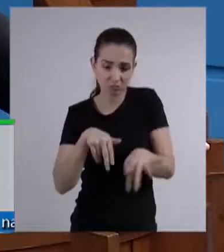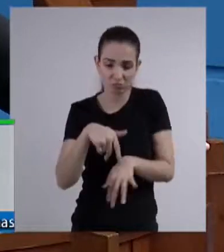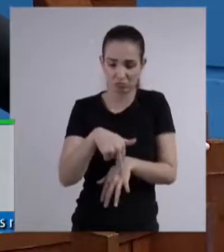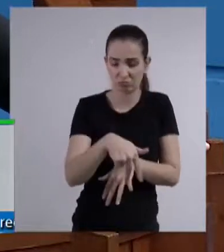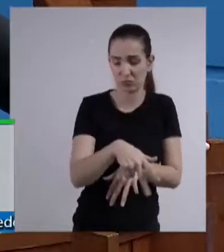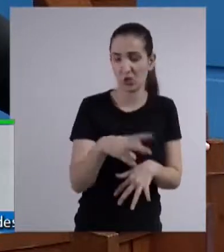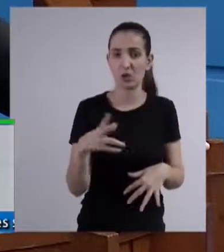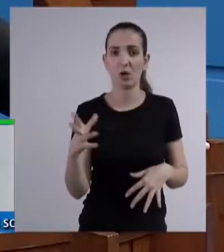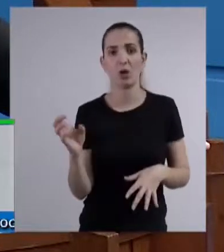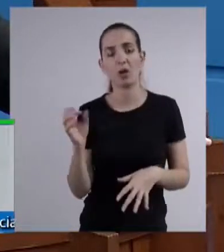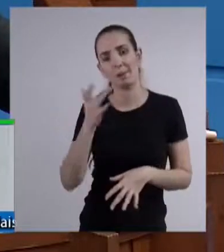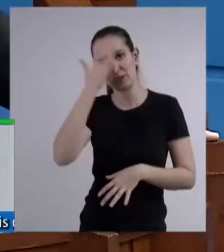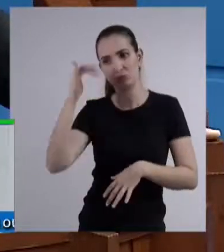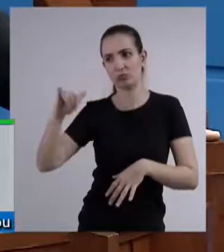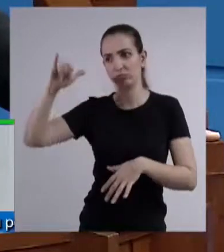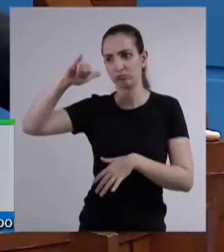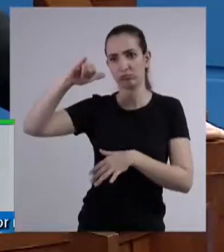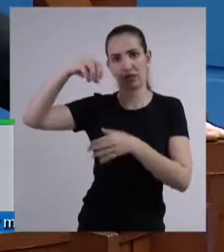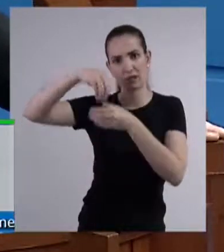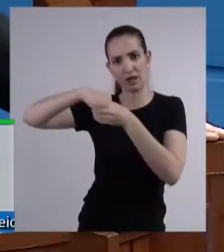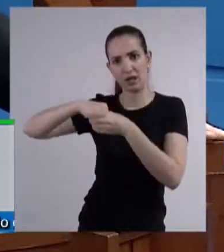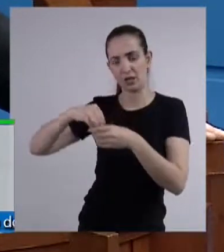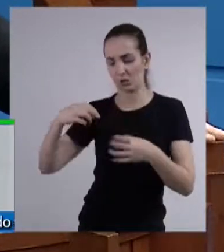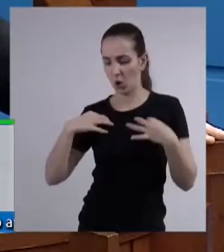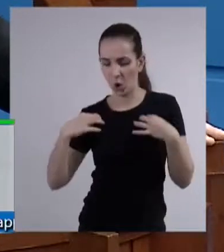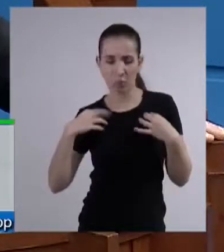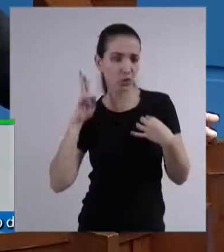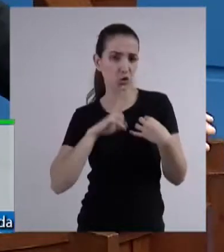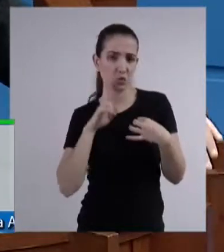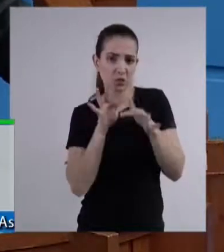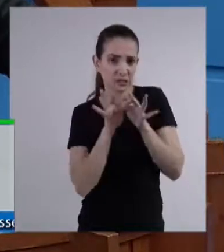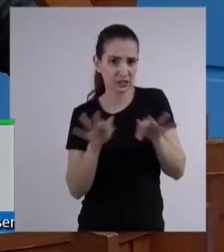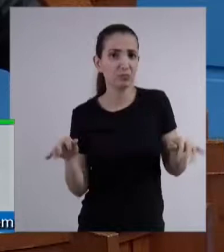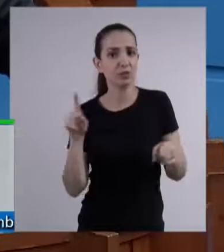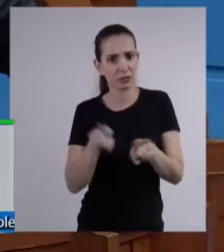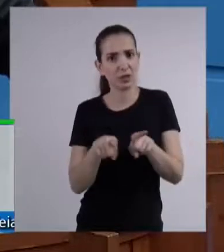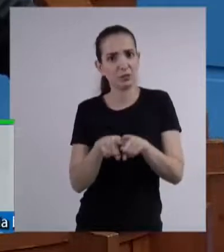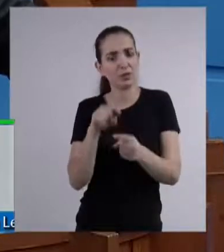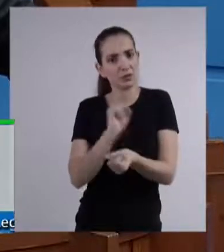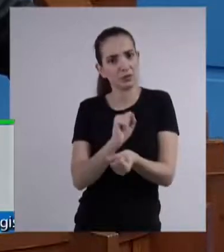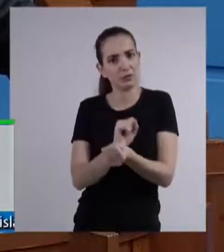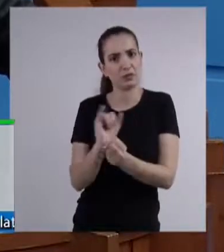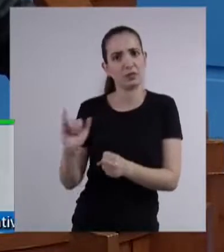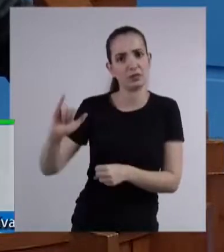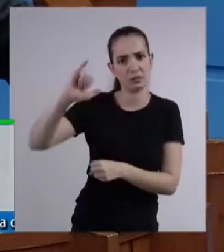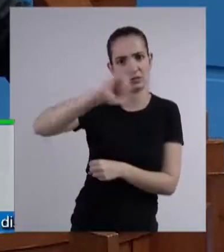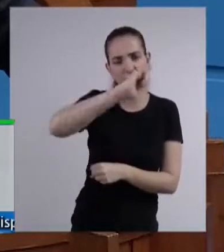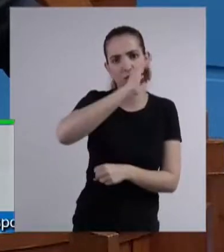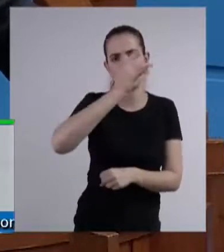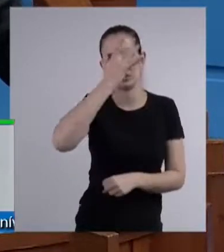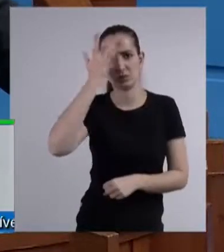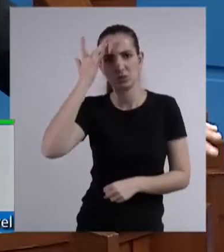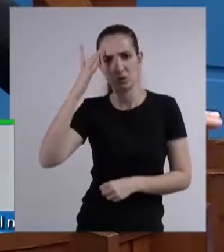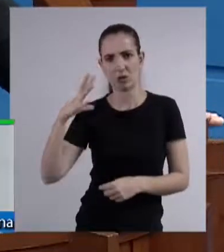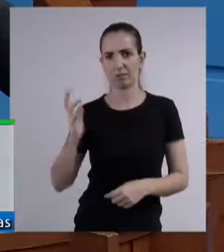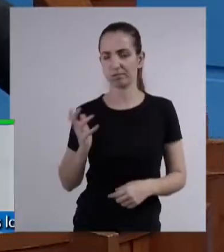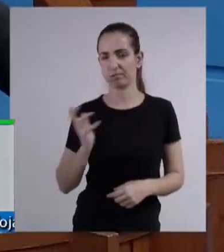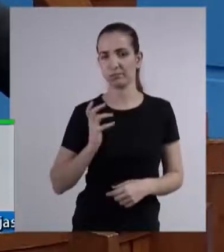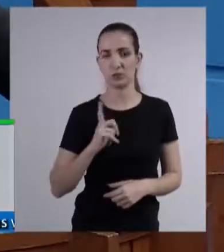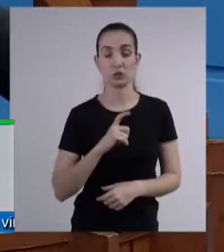com uma roupa humilde, também esperando o seu avião, elas sentiam raiva